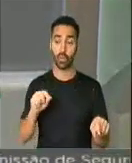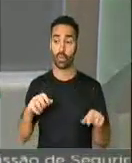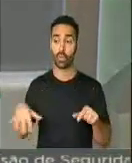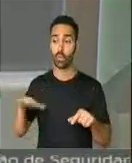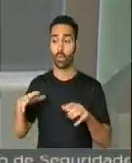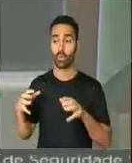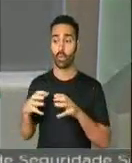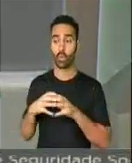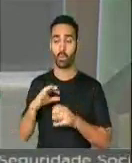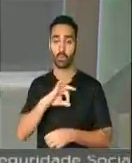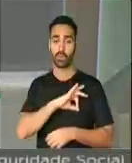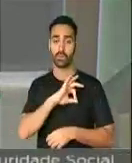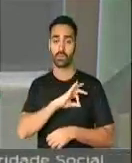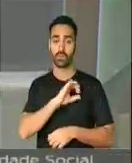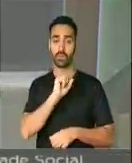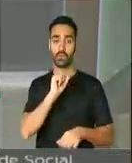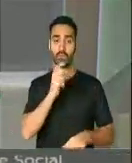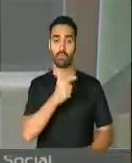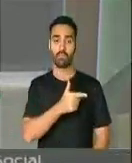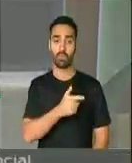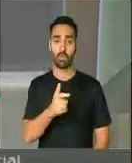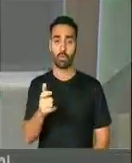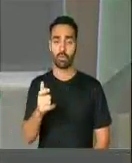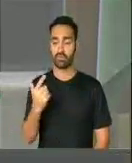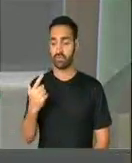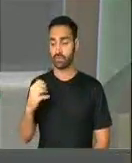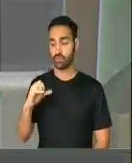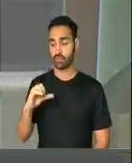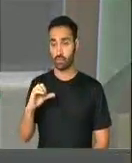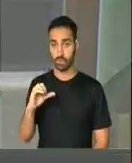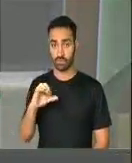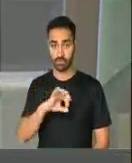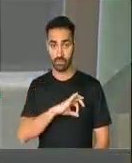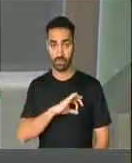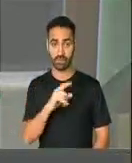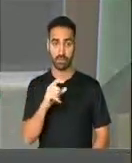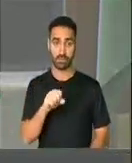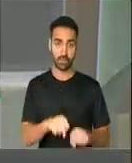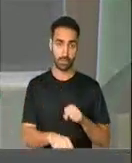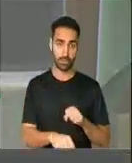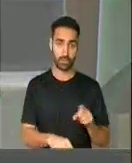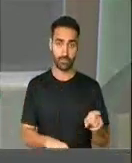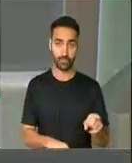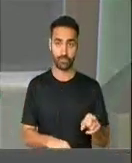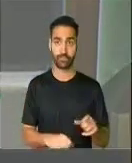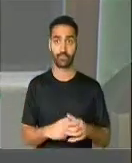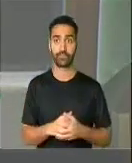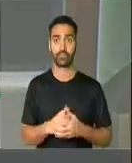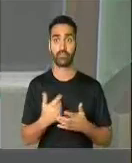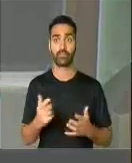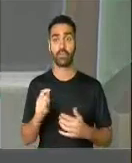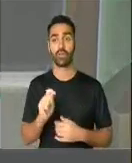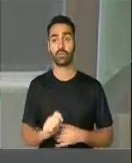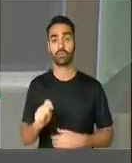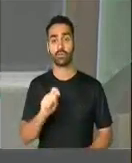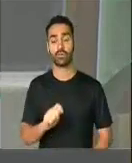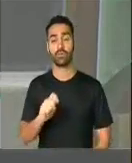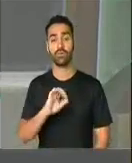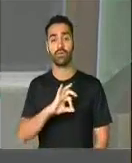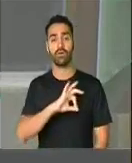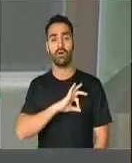de policiais, 29 policiais ao todo. As associações de